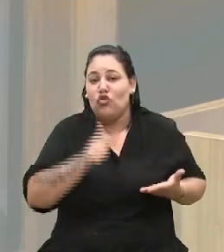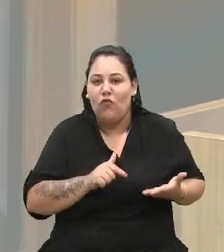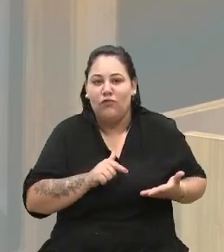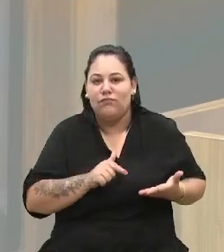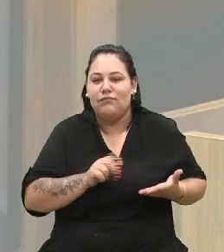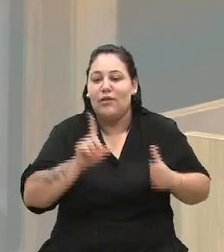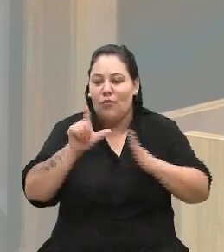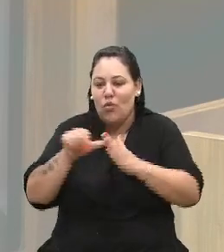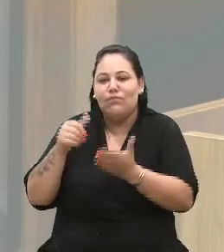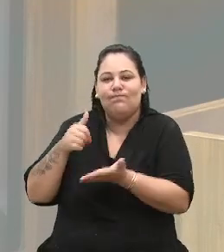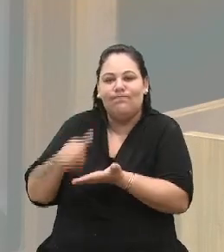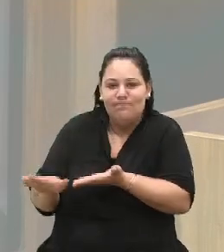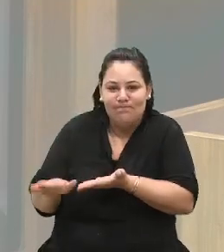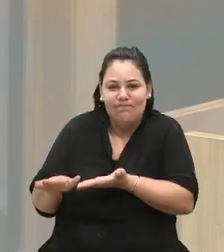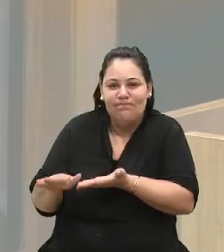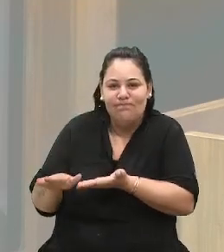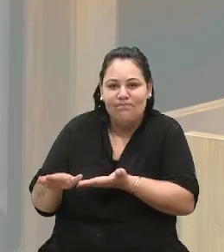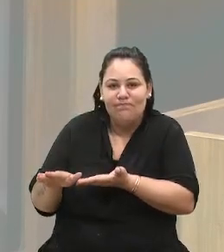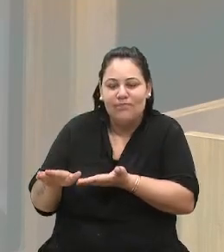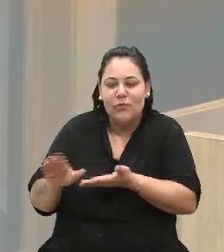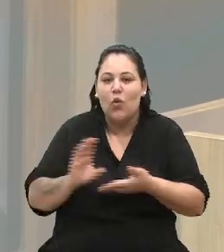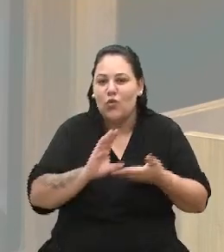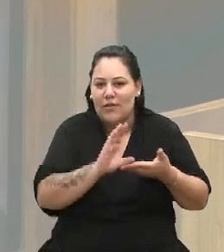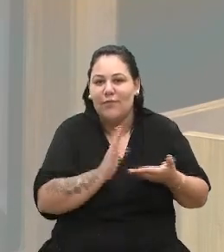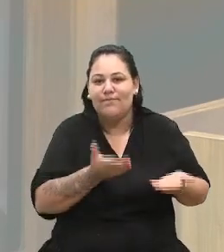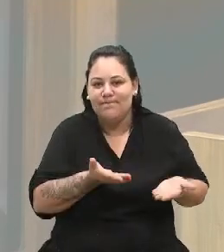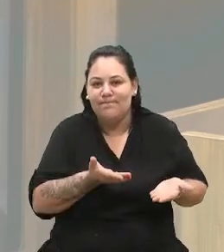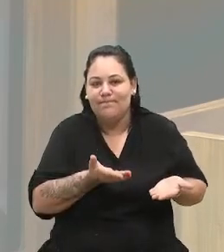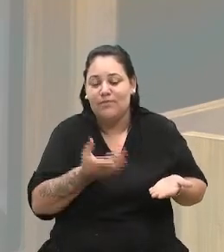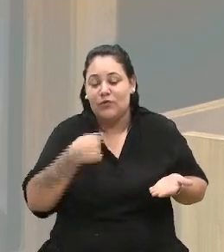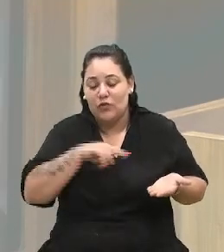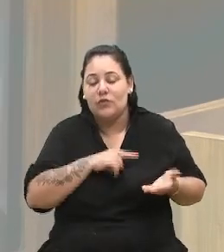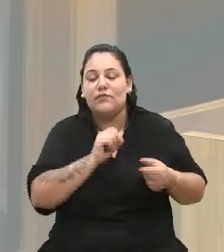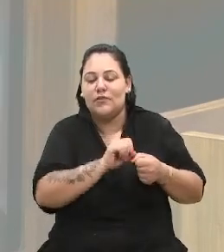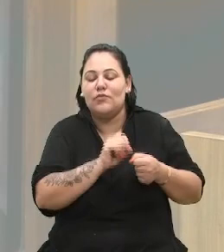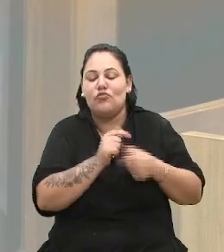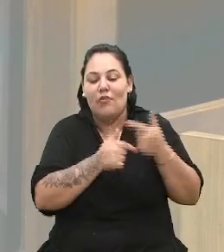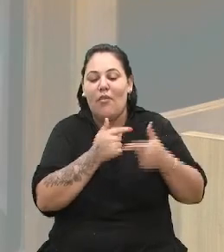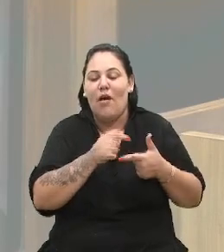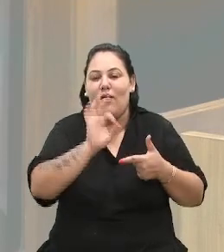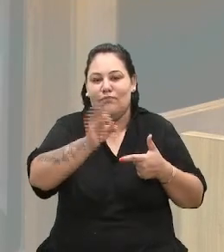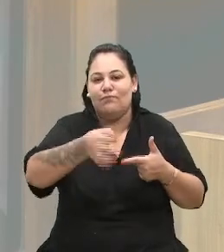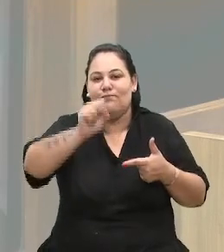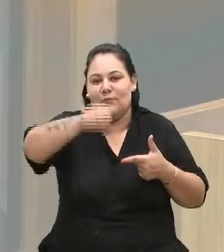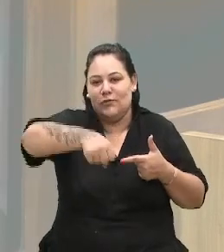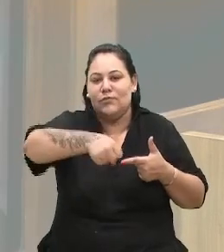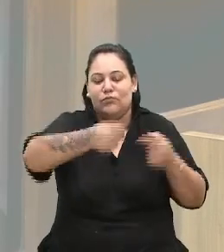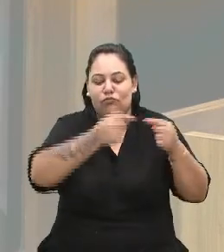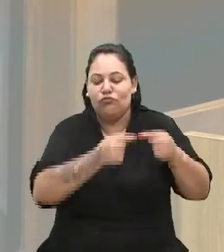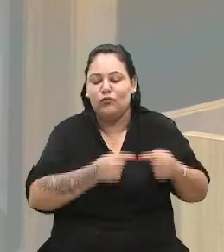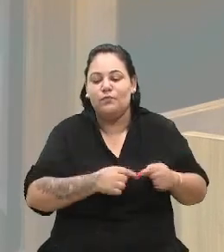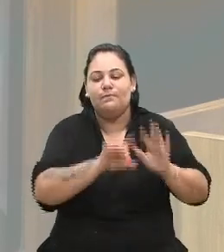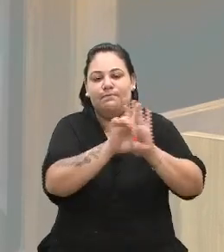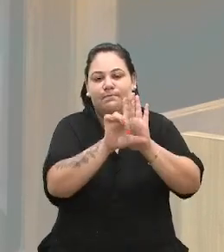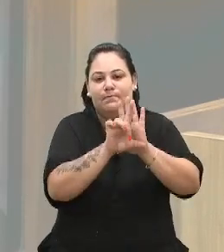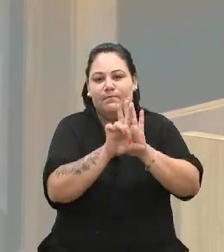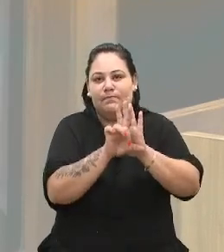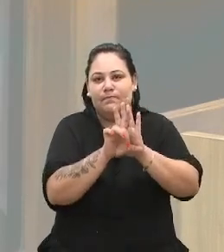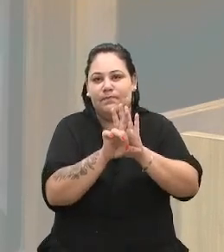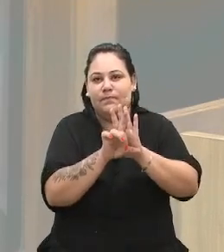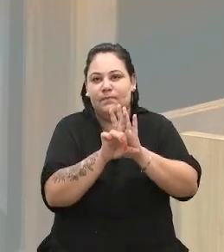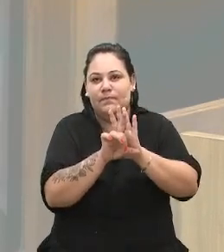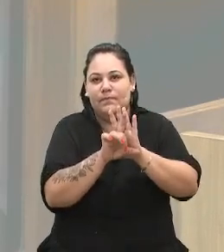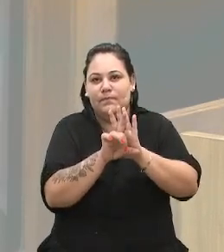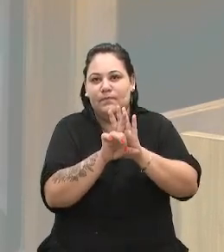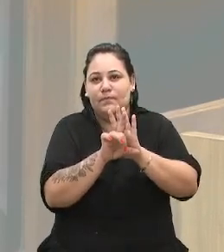devidos da lei. Não vamos fazer mais nem menos, vamos fazer o que está estabelecido pela lei. E ele é mantido,